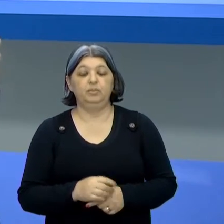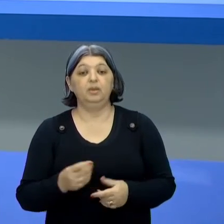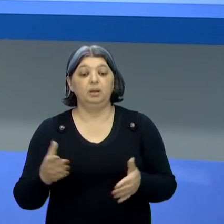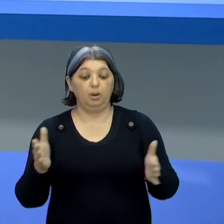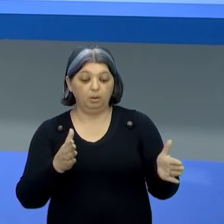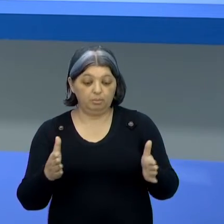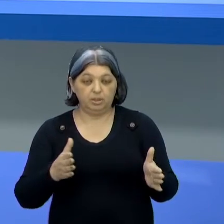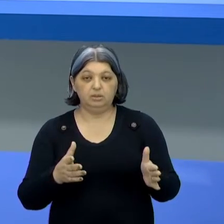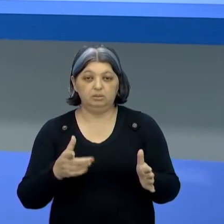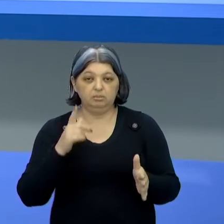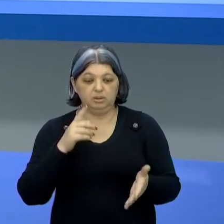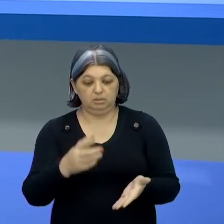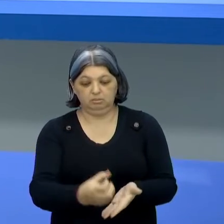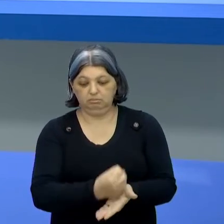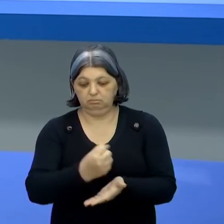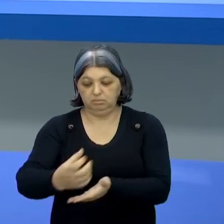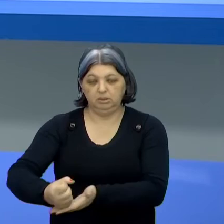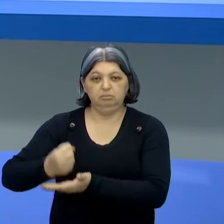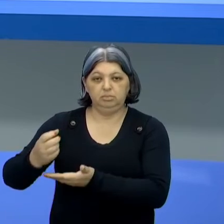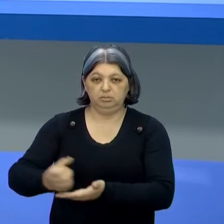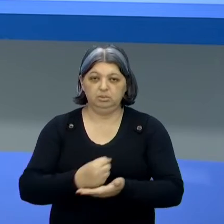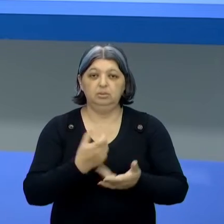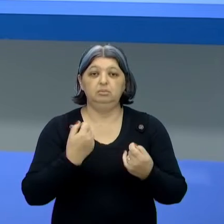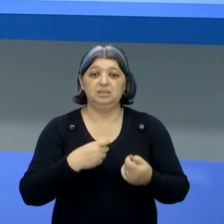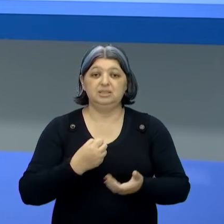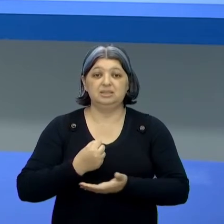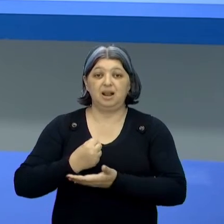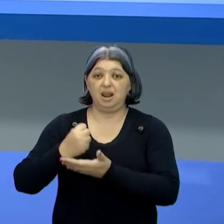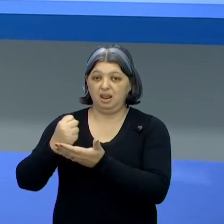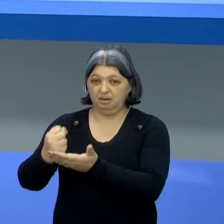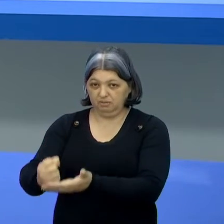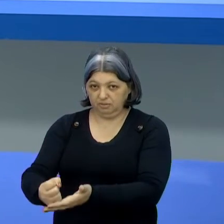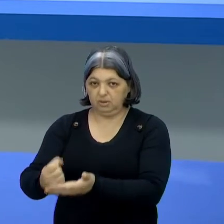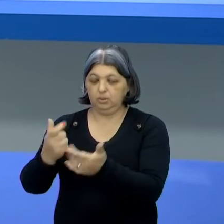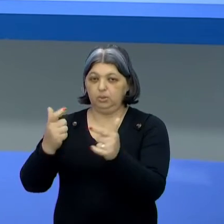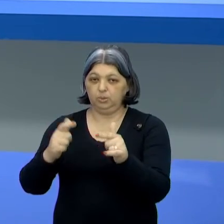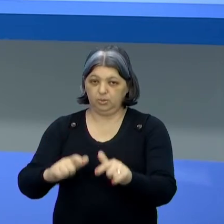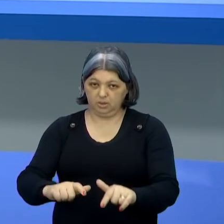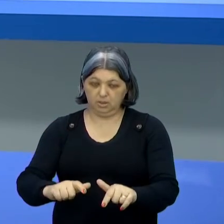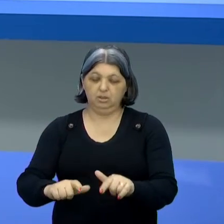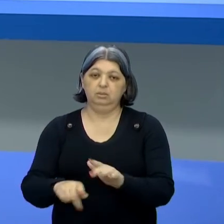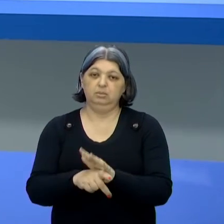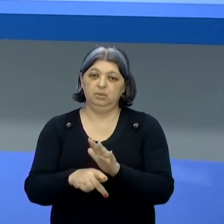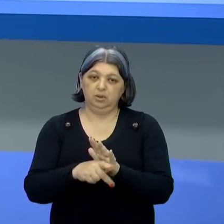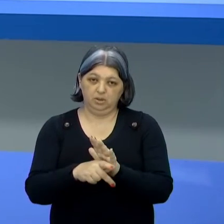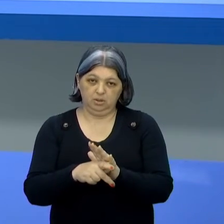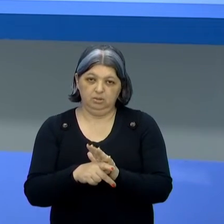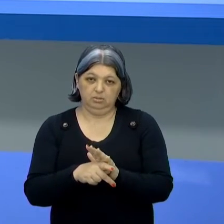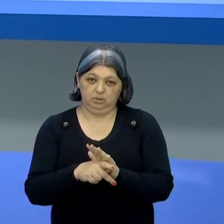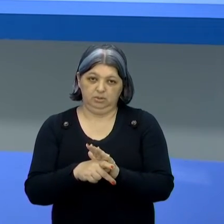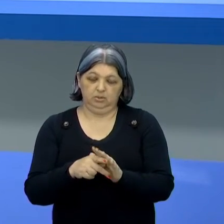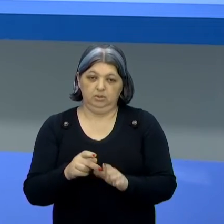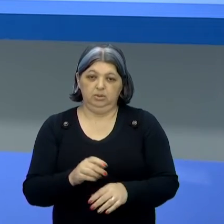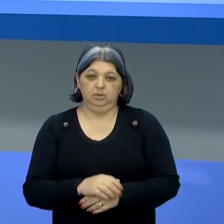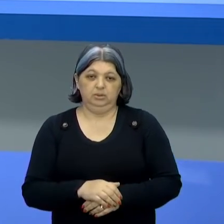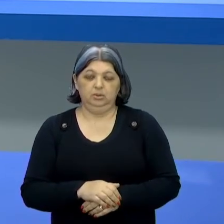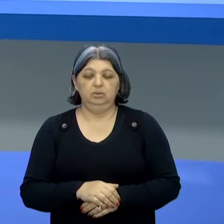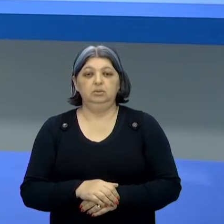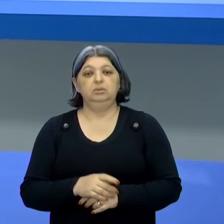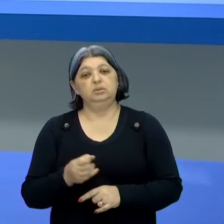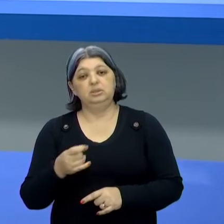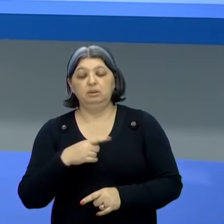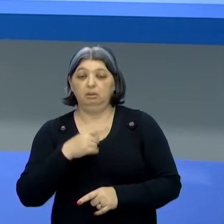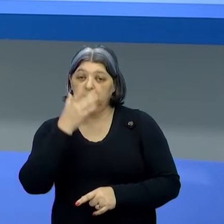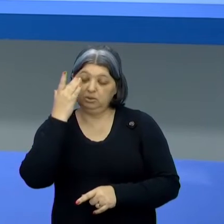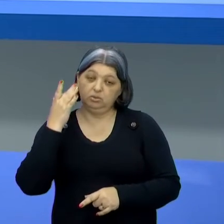colheita, ele colhe. Ele tem que levar até um centro de distribuição quando não existe o atravessador. Quando tem